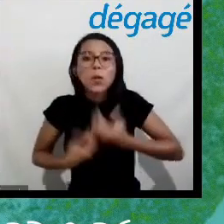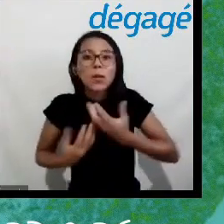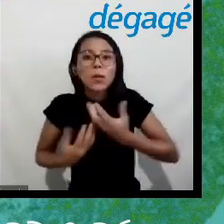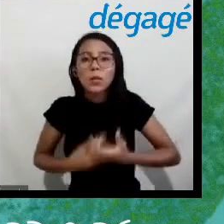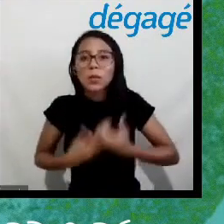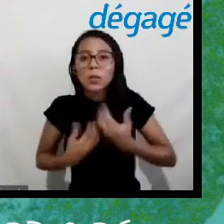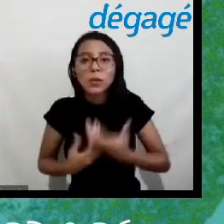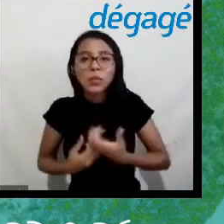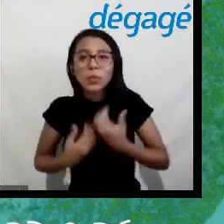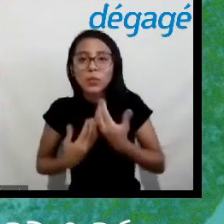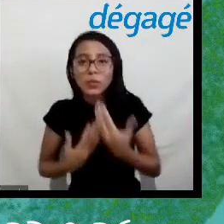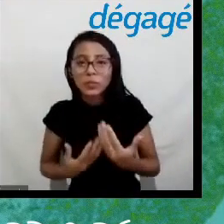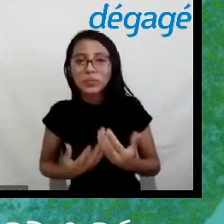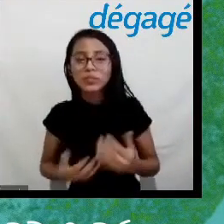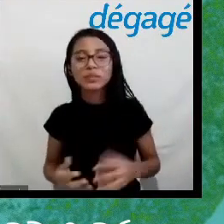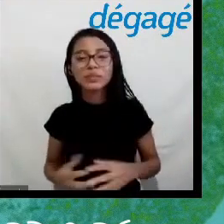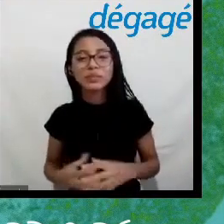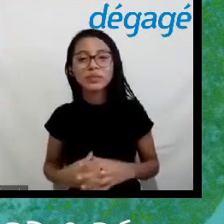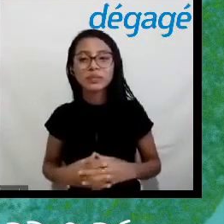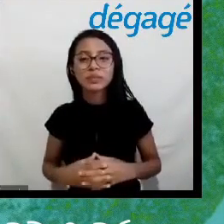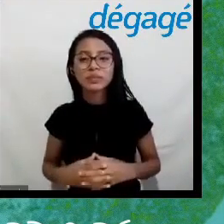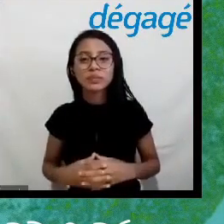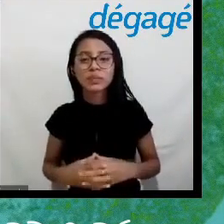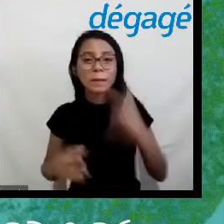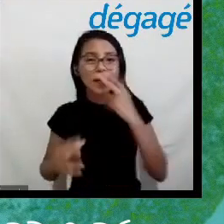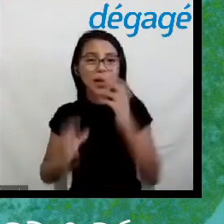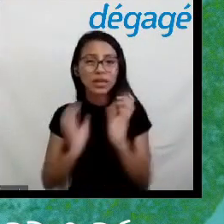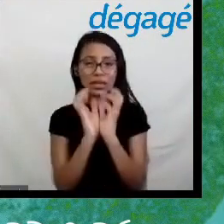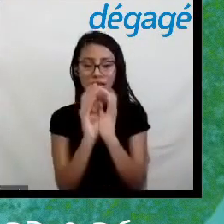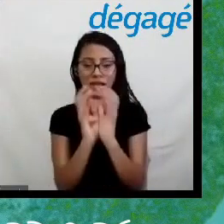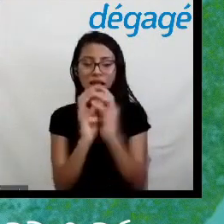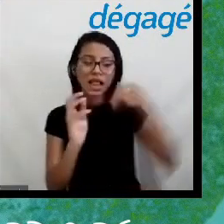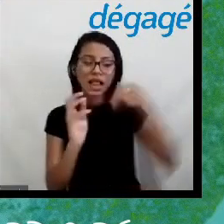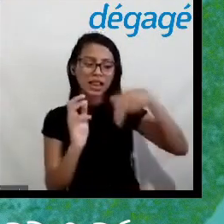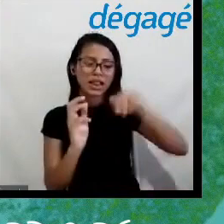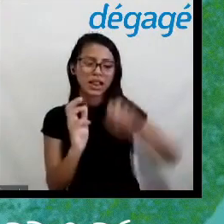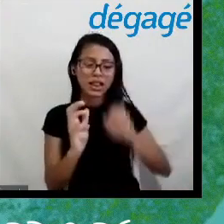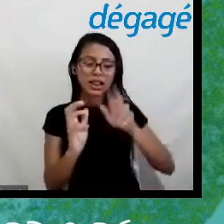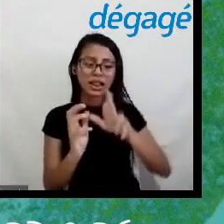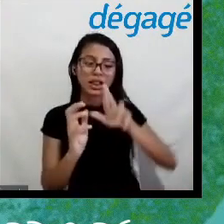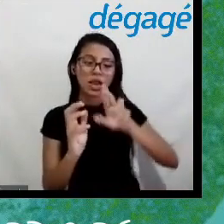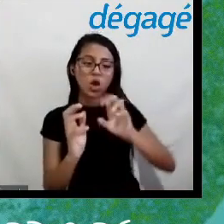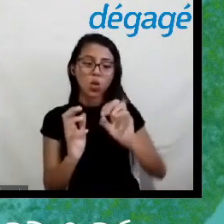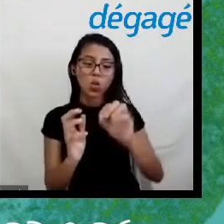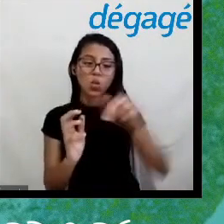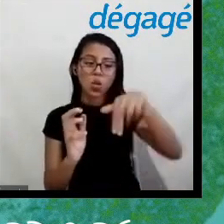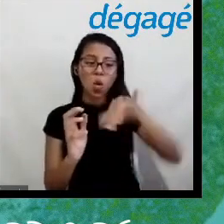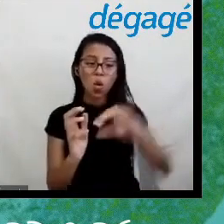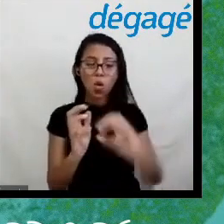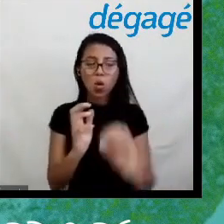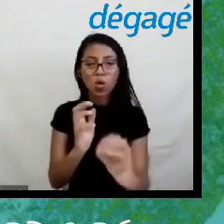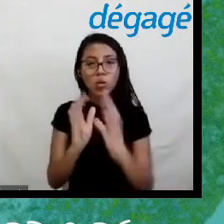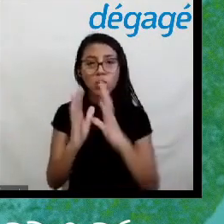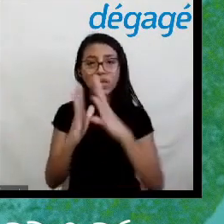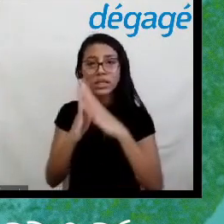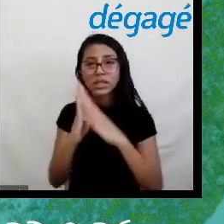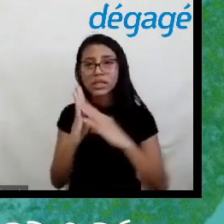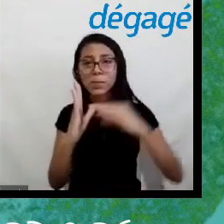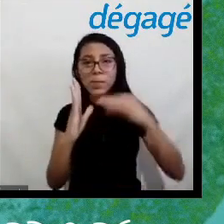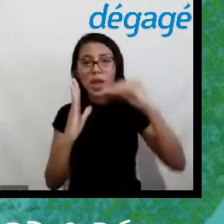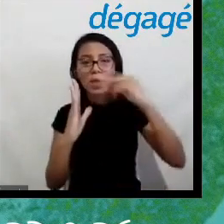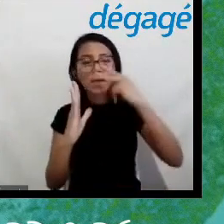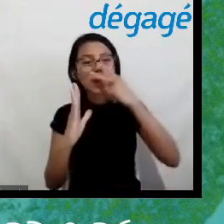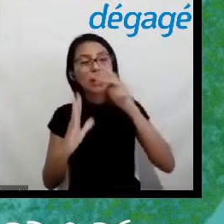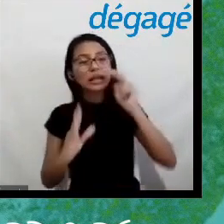tem que ter isso em transbordo, né? Acho que eu já falei disso, para poder ter uma interação satisfatória. E aí,